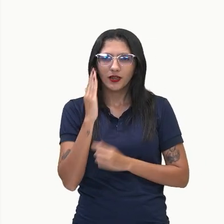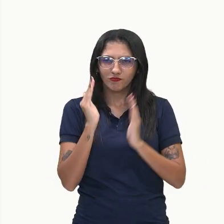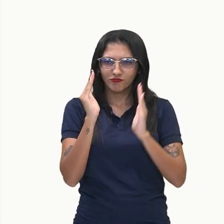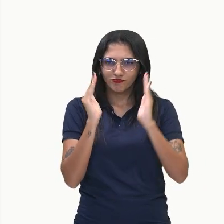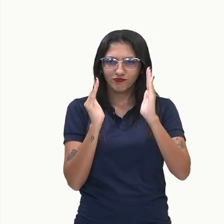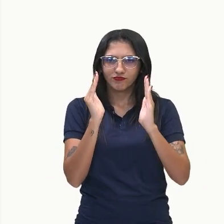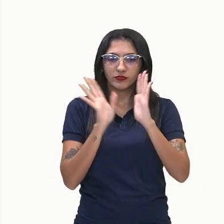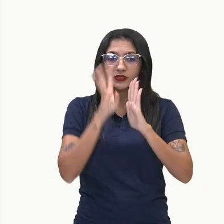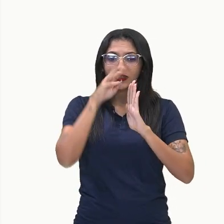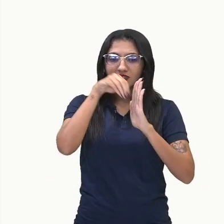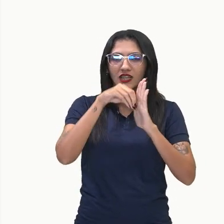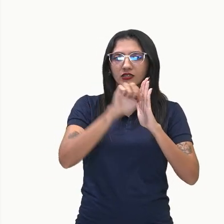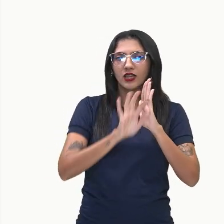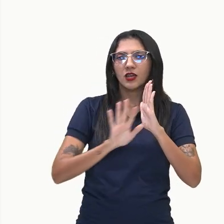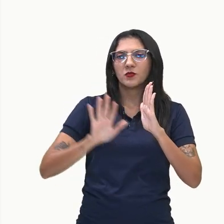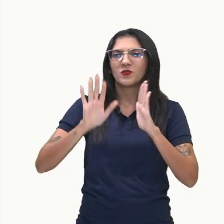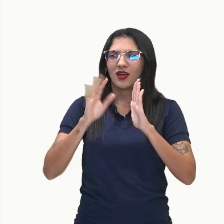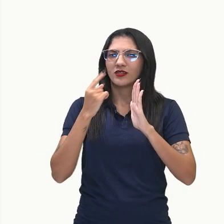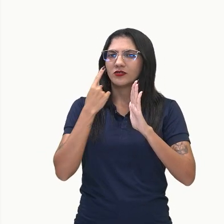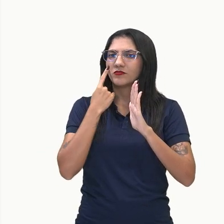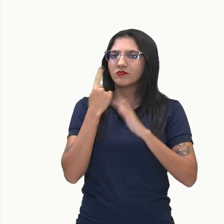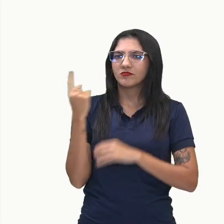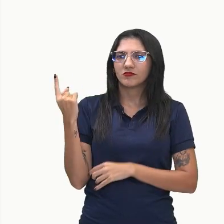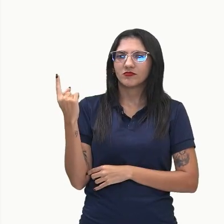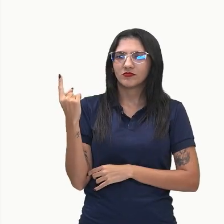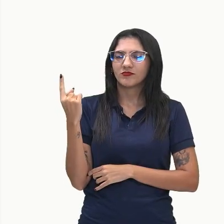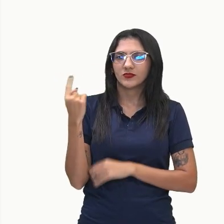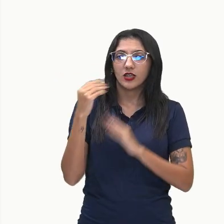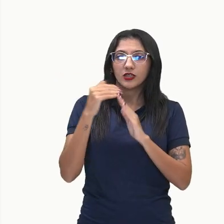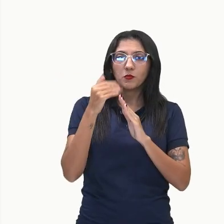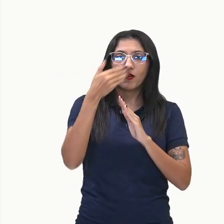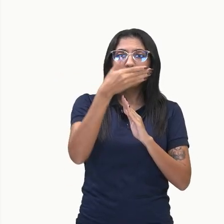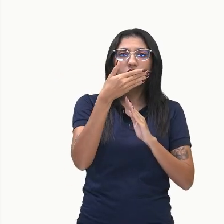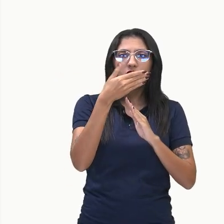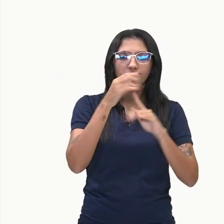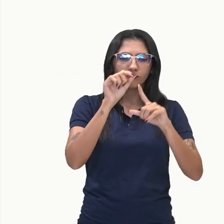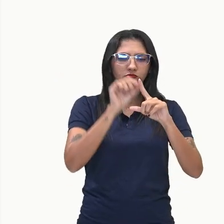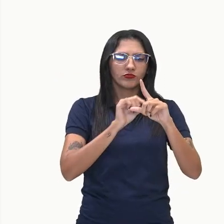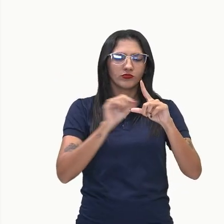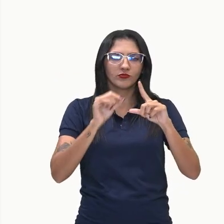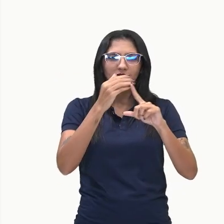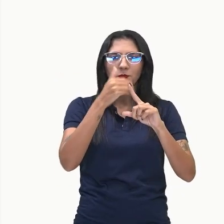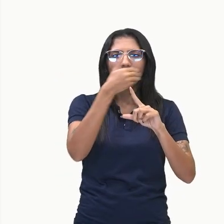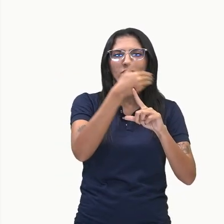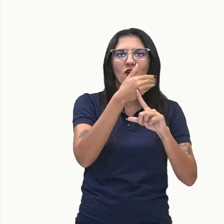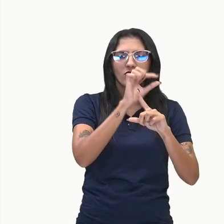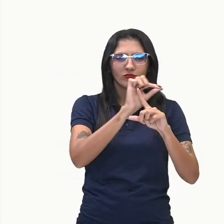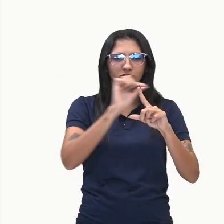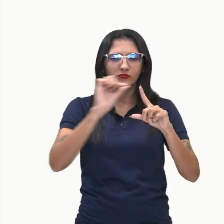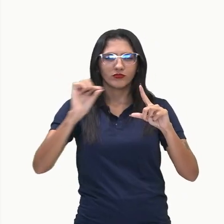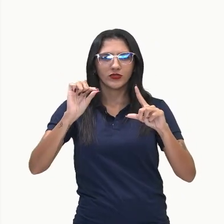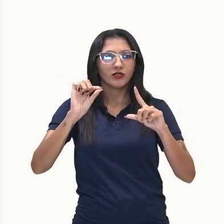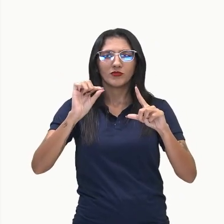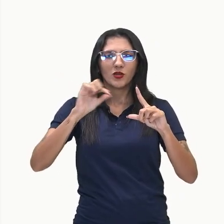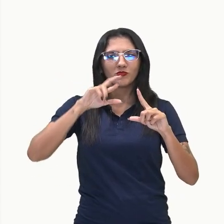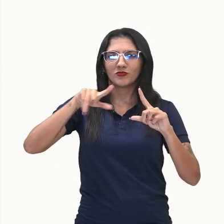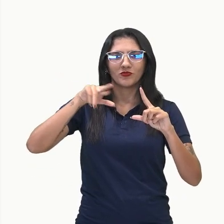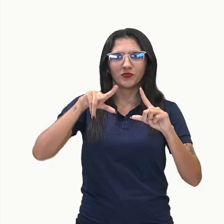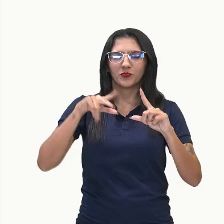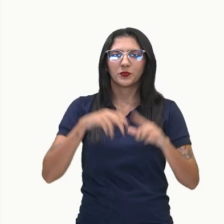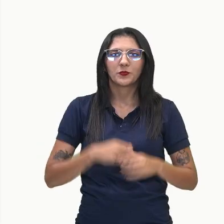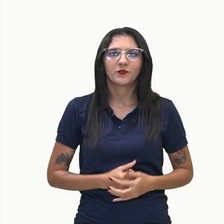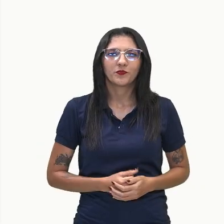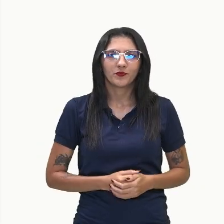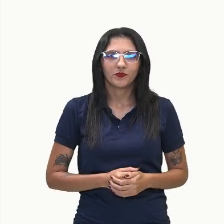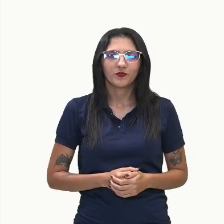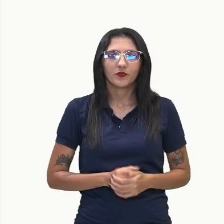dentro do polígono. Aqui eu estou pegando fora, logo, vai ter valores fora do polígono. Então, isso não me interessa.